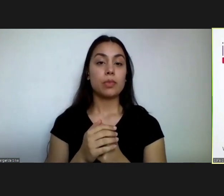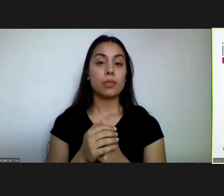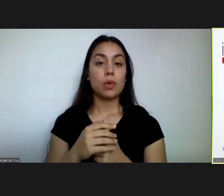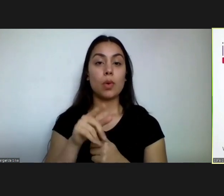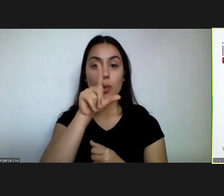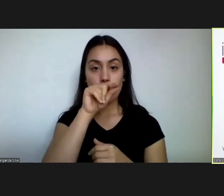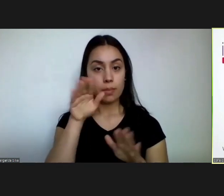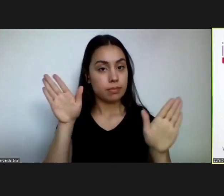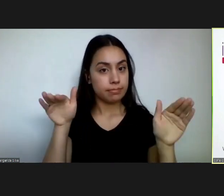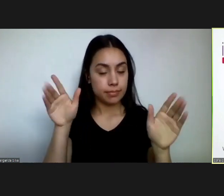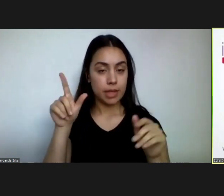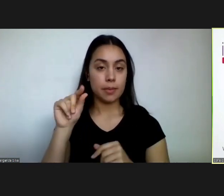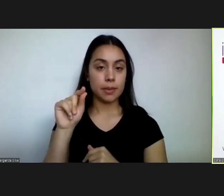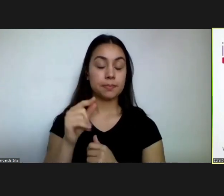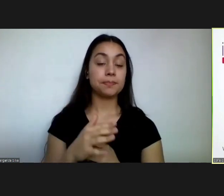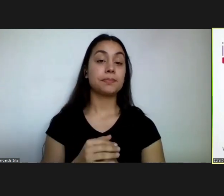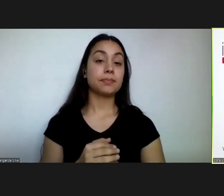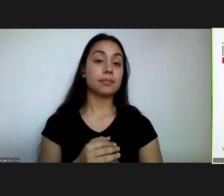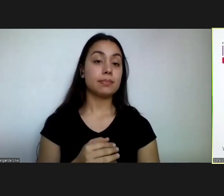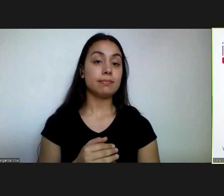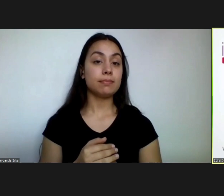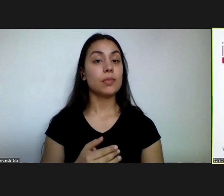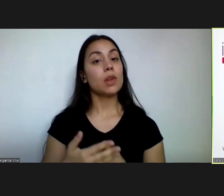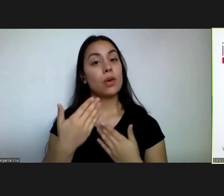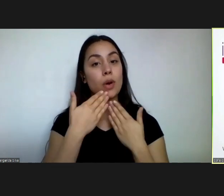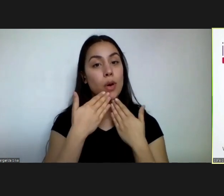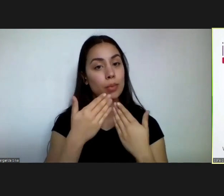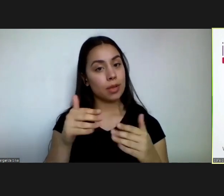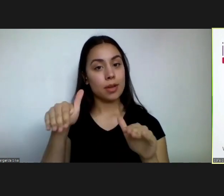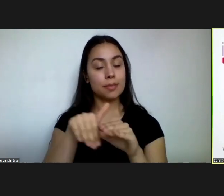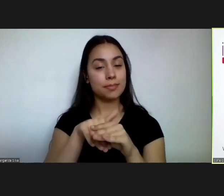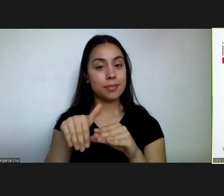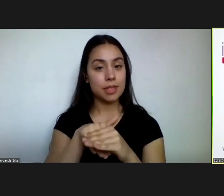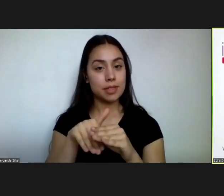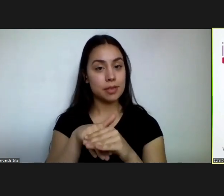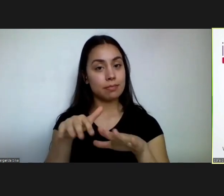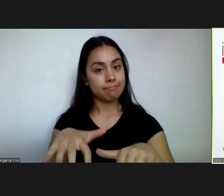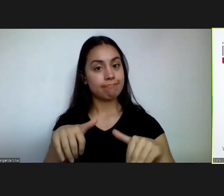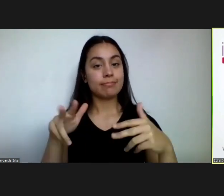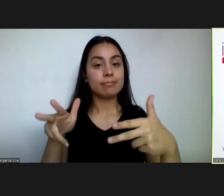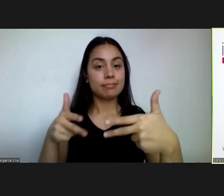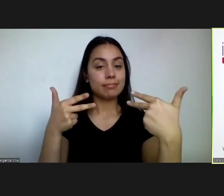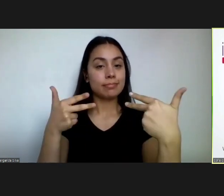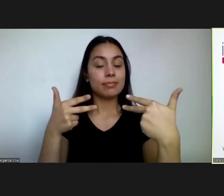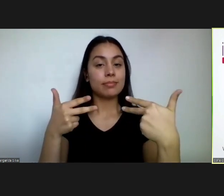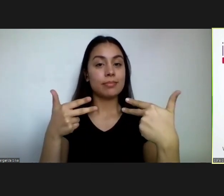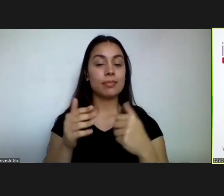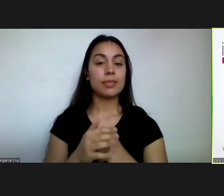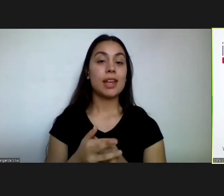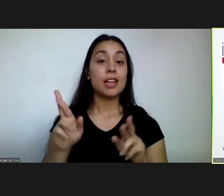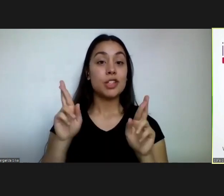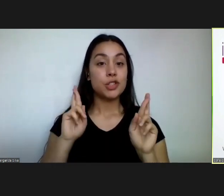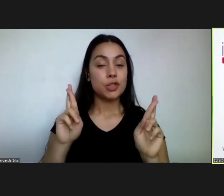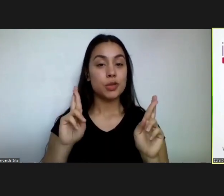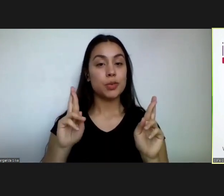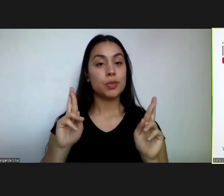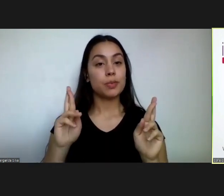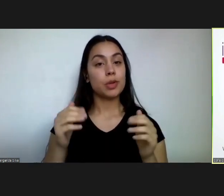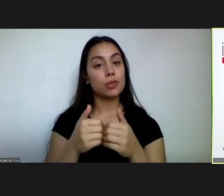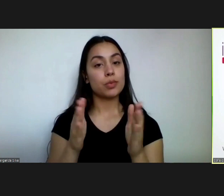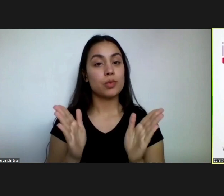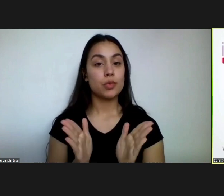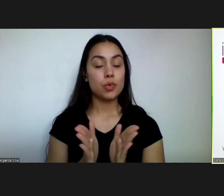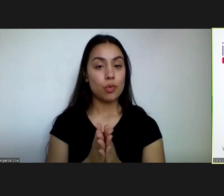YouTube. Termino agradecendo novamente a vossa disponibilidade e a presença, desejando que possamos todos e todas,